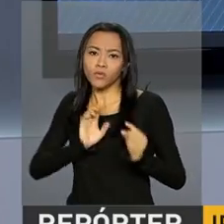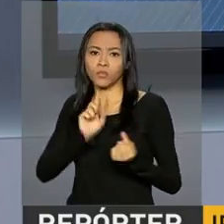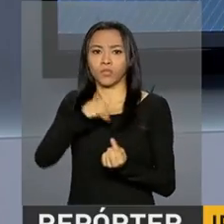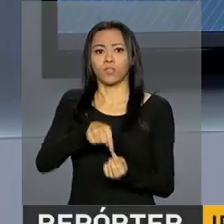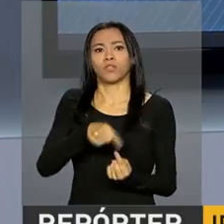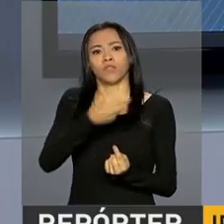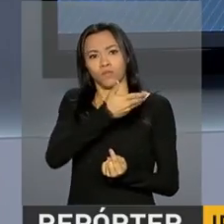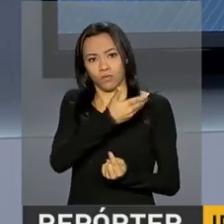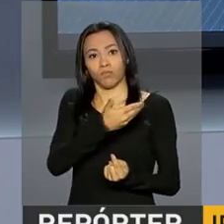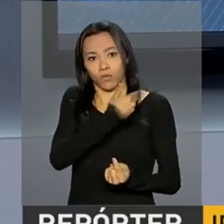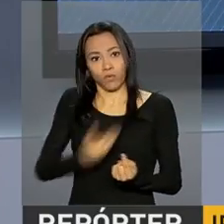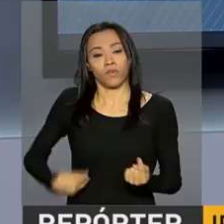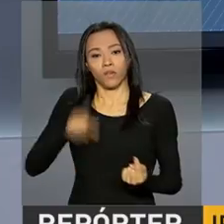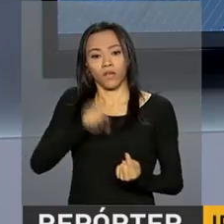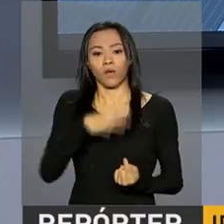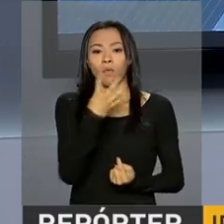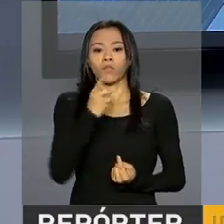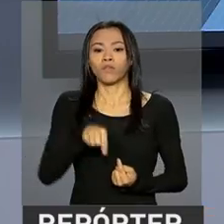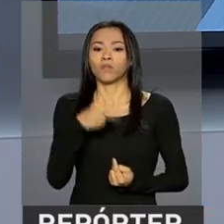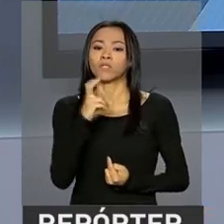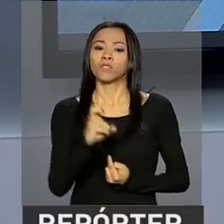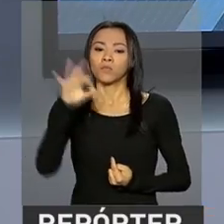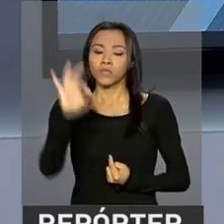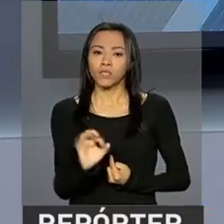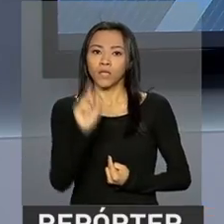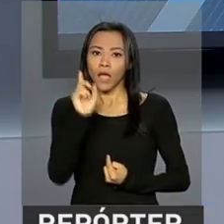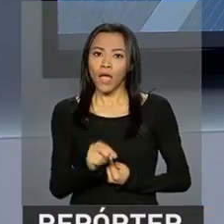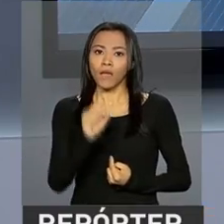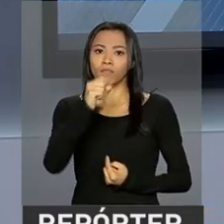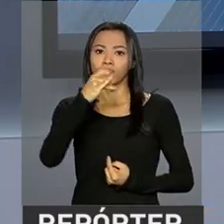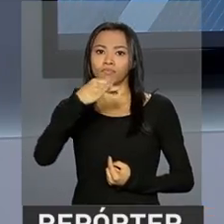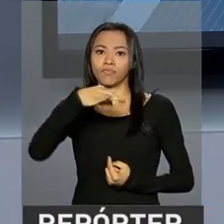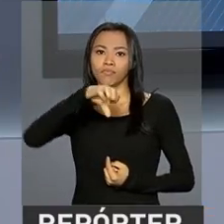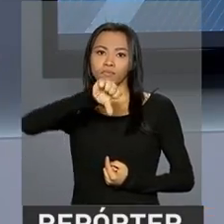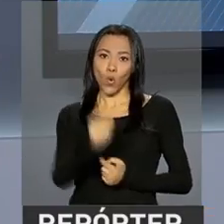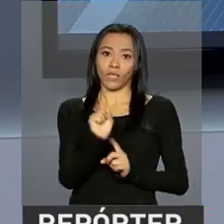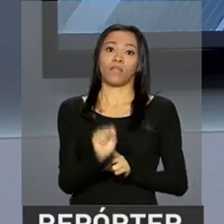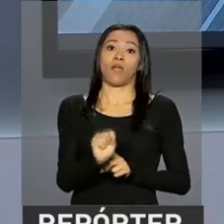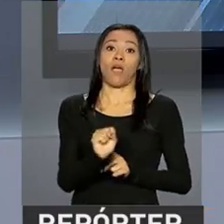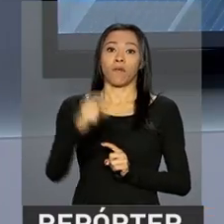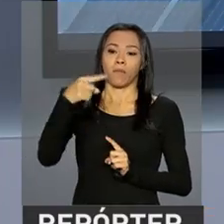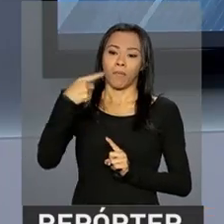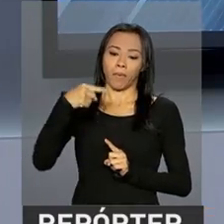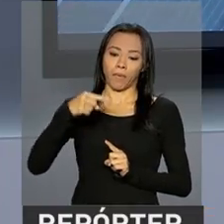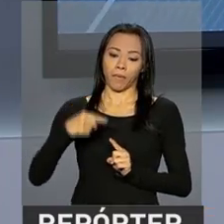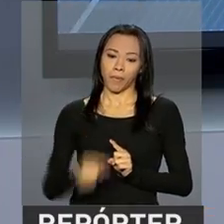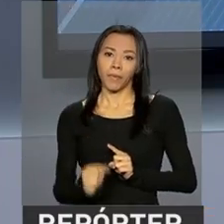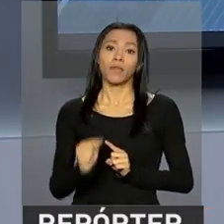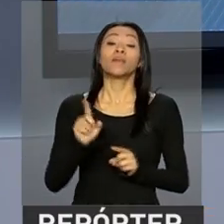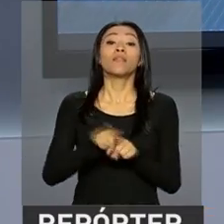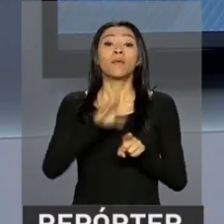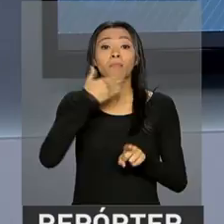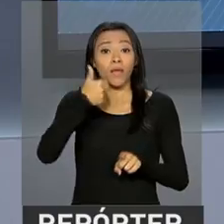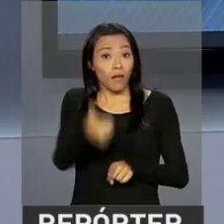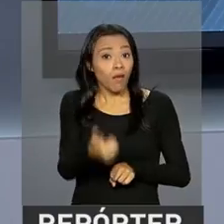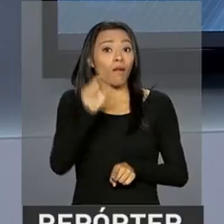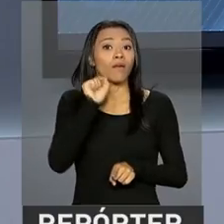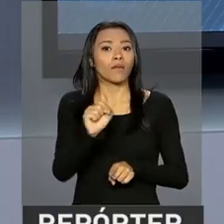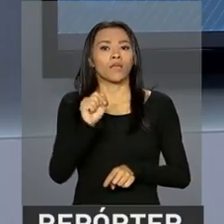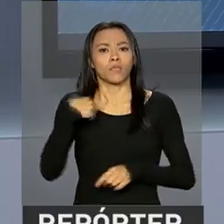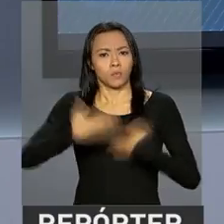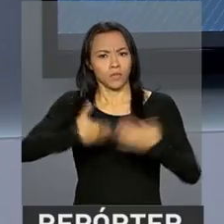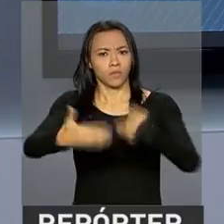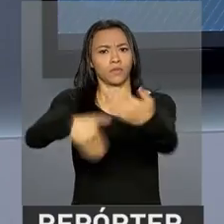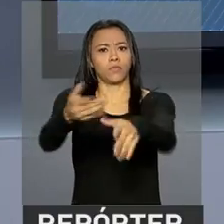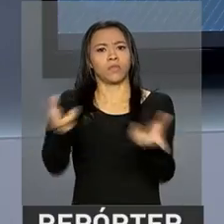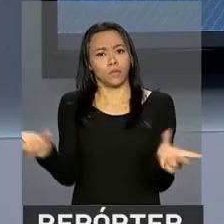que é 4 e meio por cento é a oitava vez seguida que a projeção é reduzida e houve melhora também na expectativa de crescimento